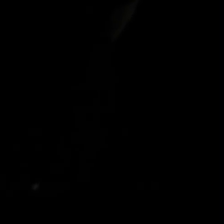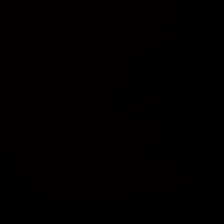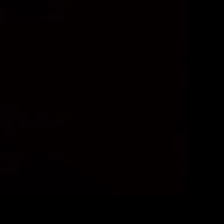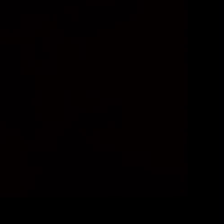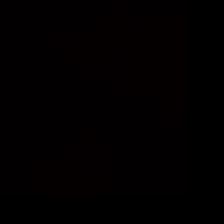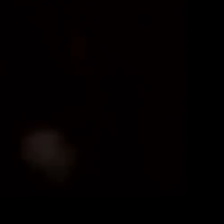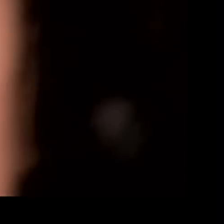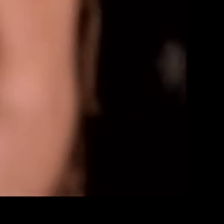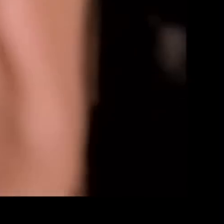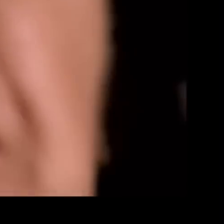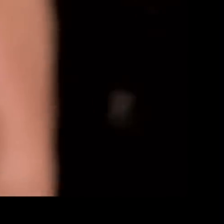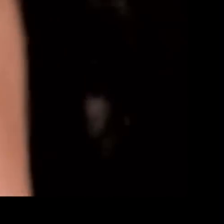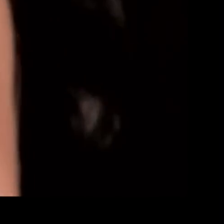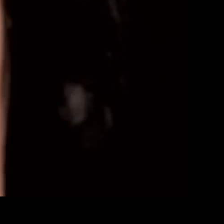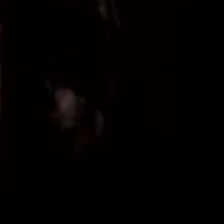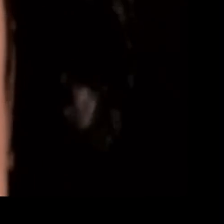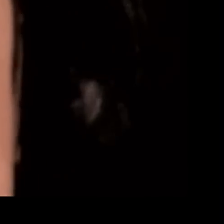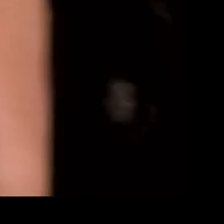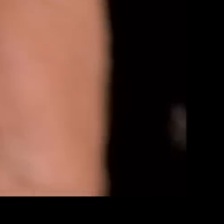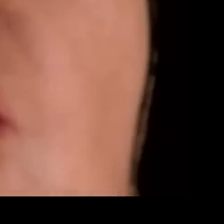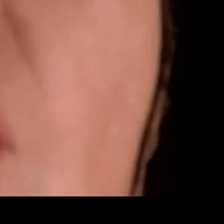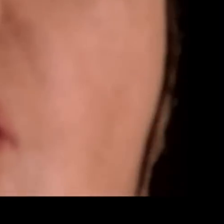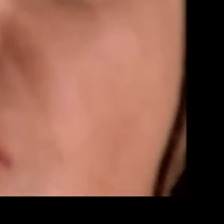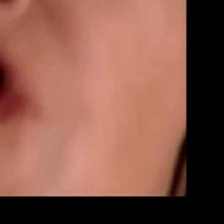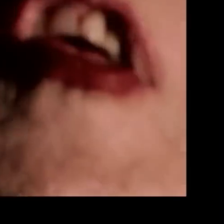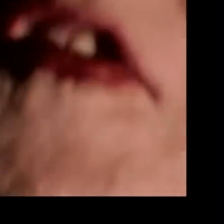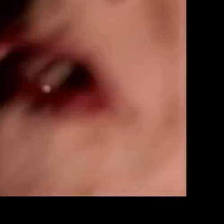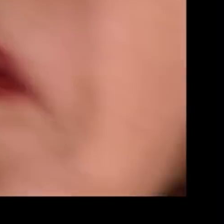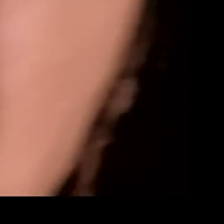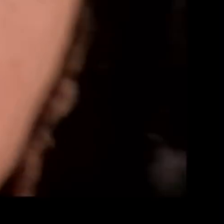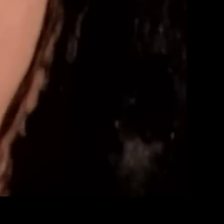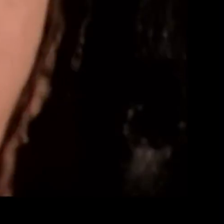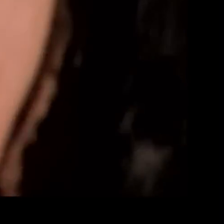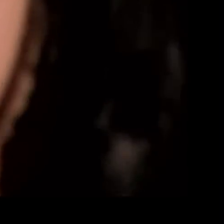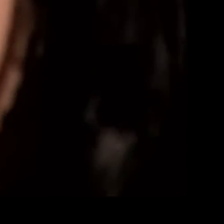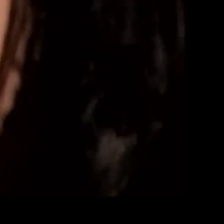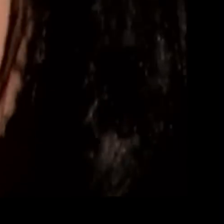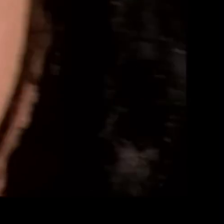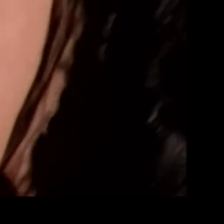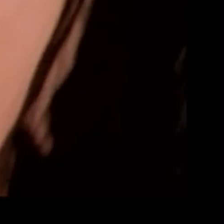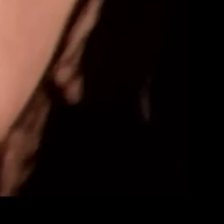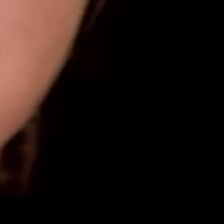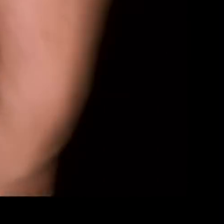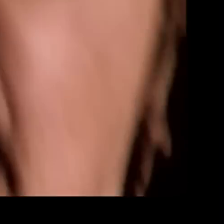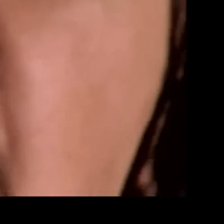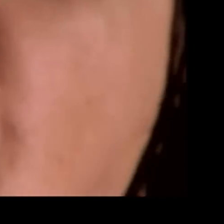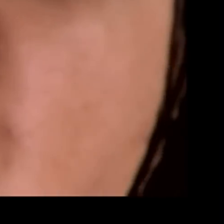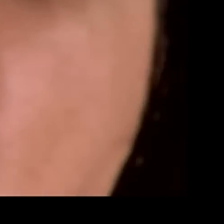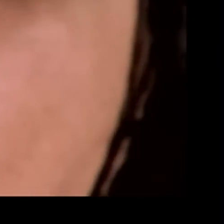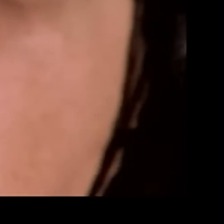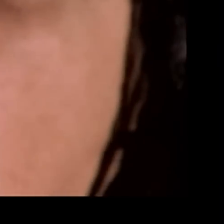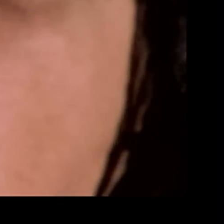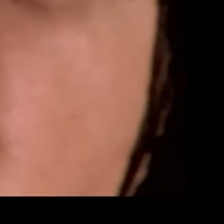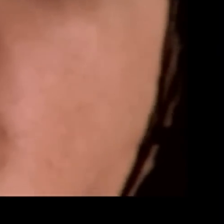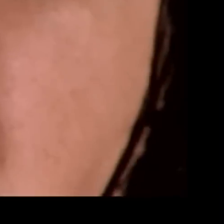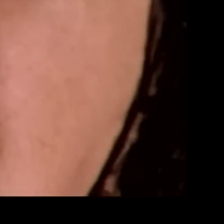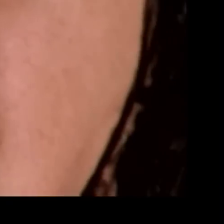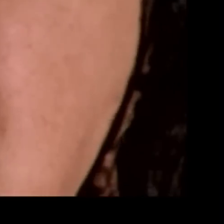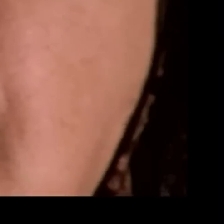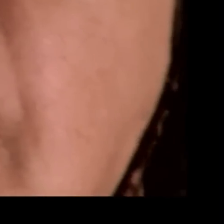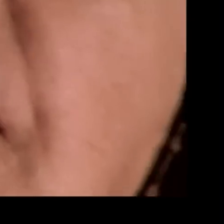o magma fervente dos seus sentimentos. 3